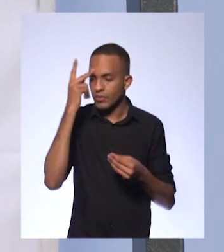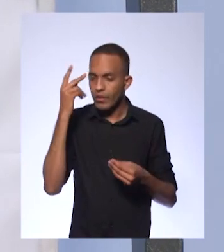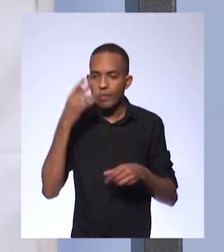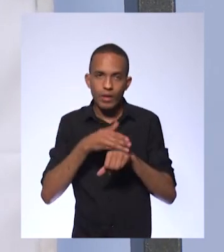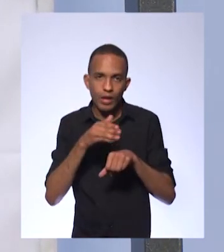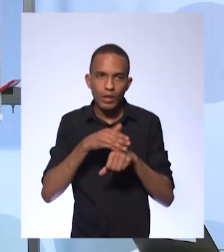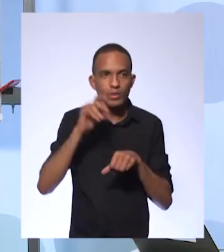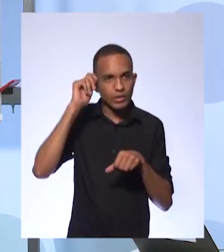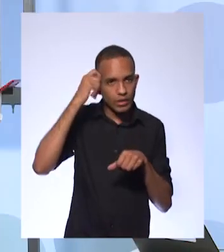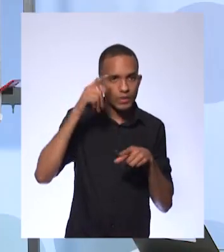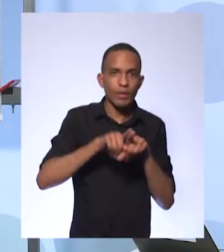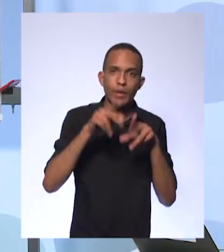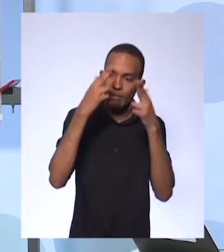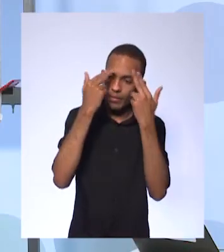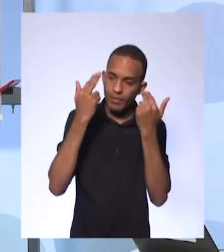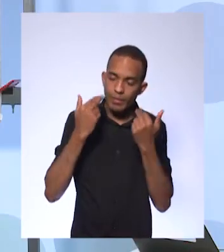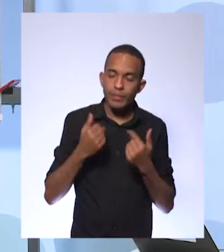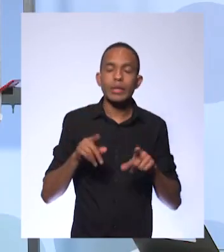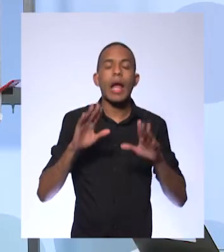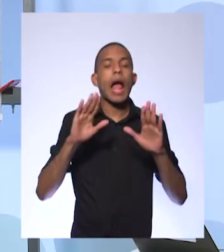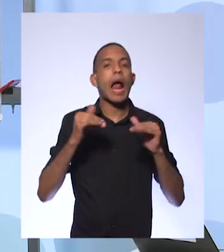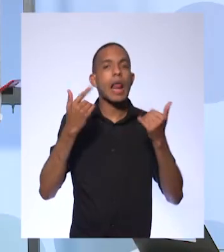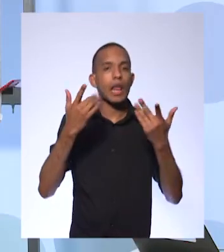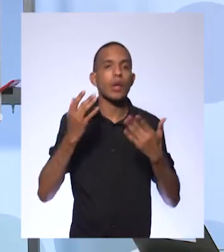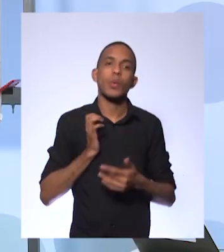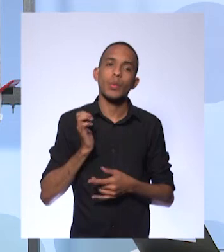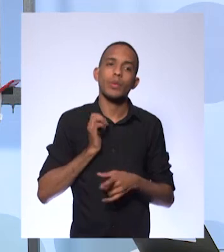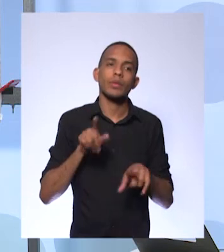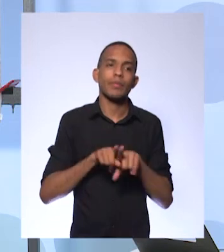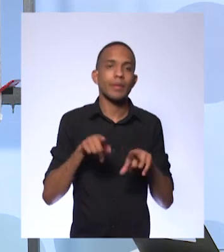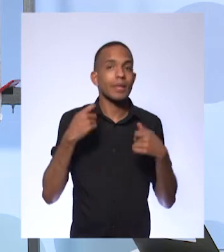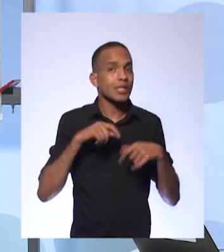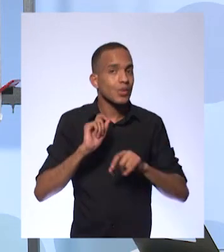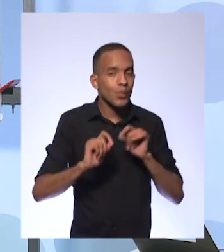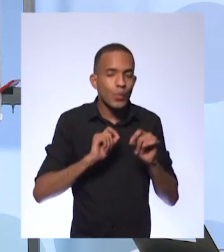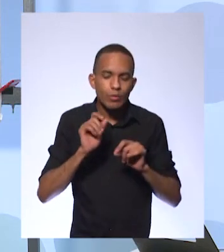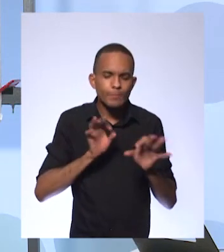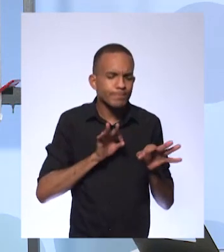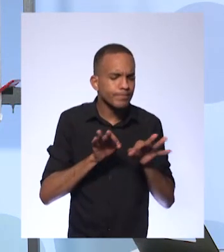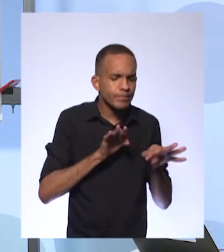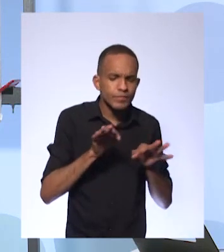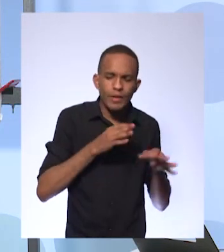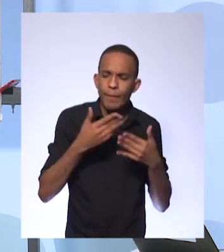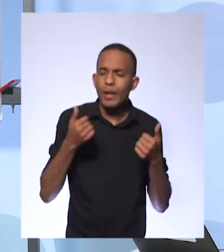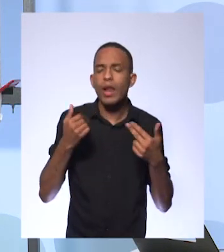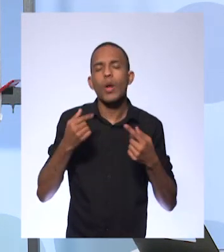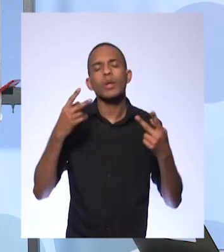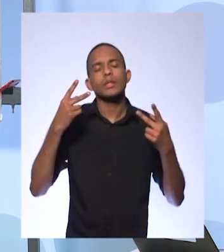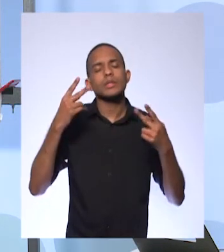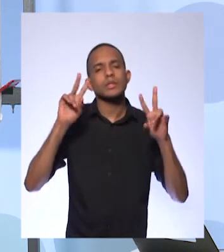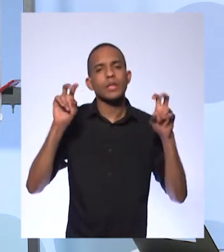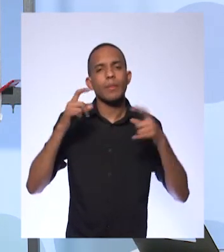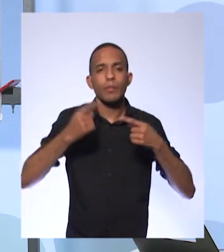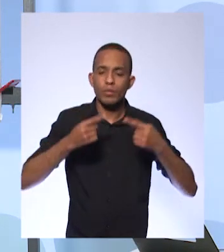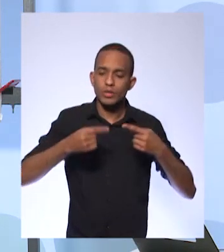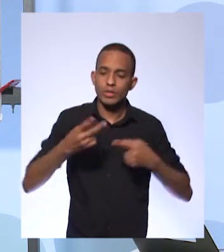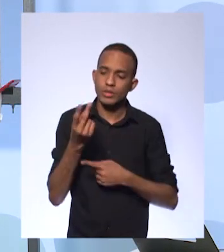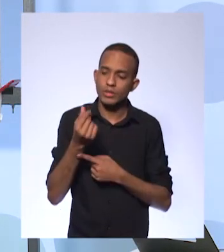pela sua liberdade, além da elite também precisando ali reorganizar as suas questões políticas e